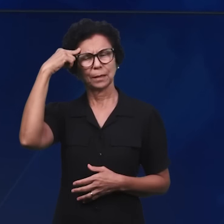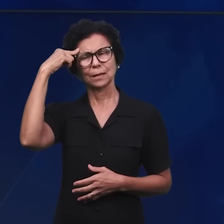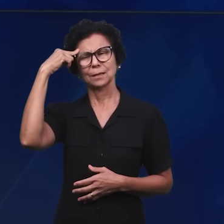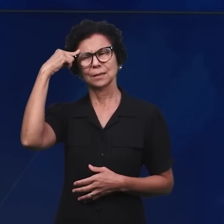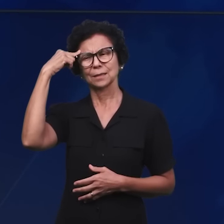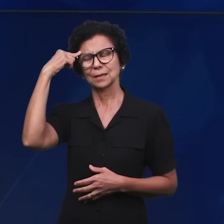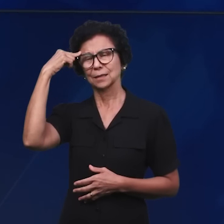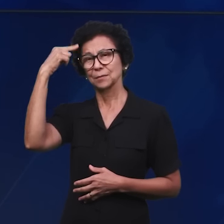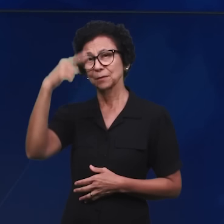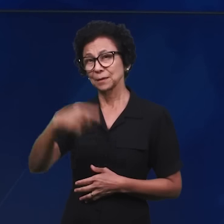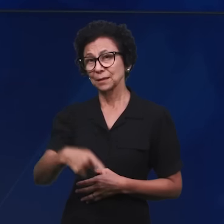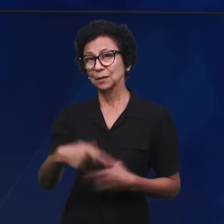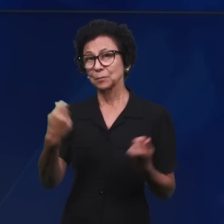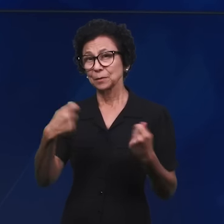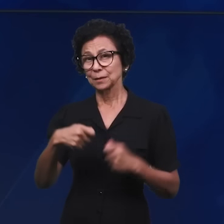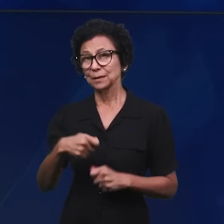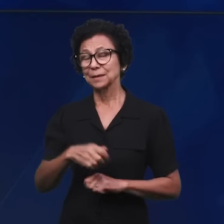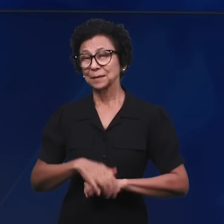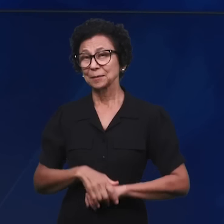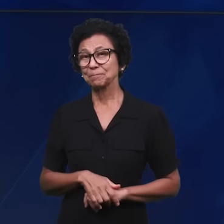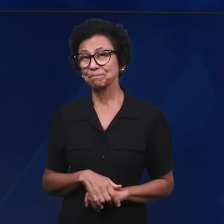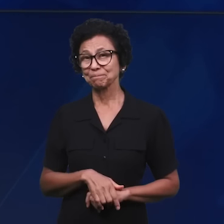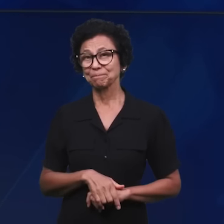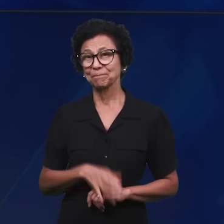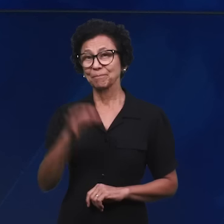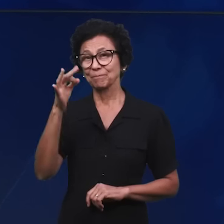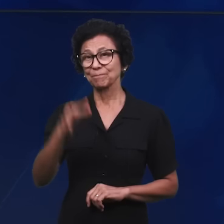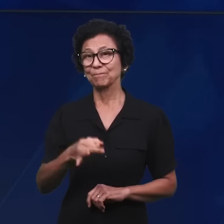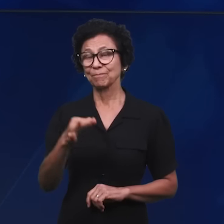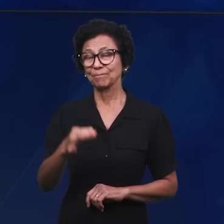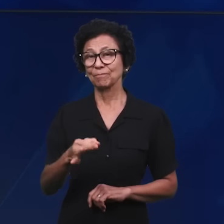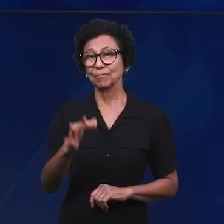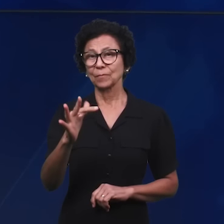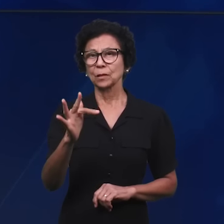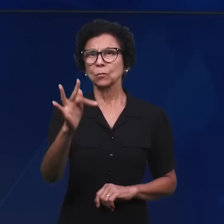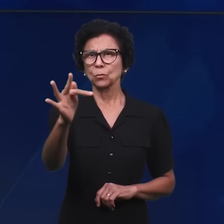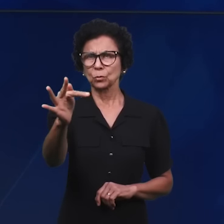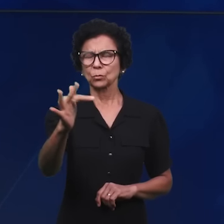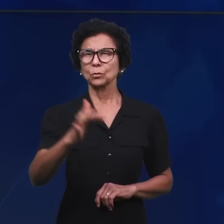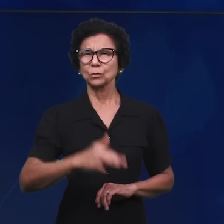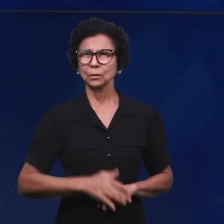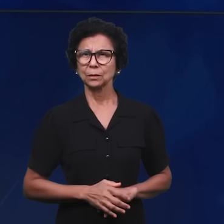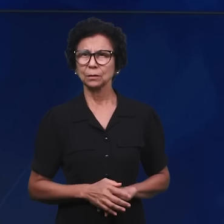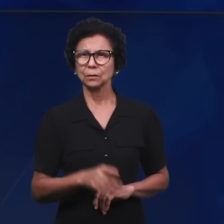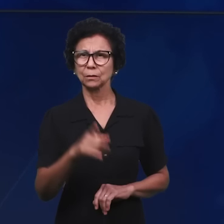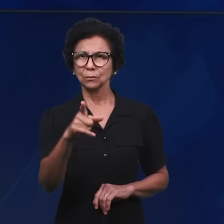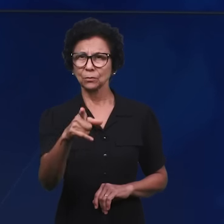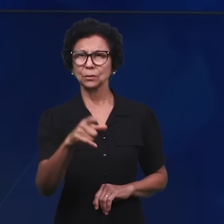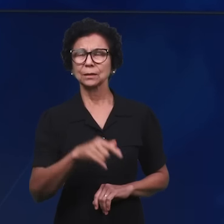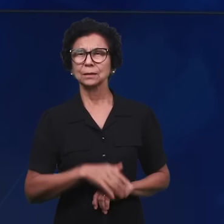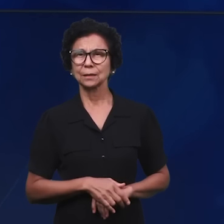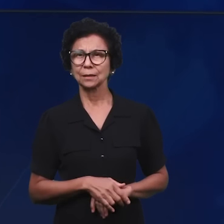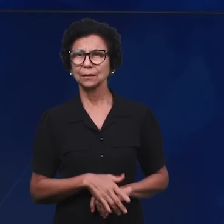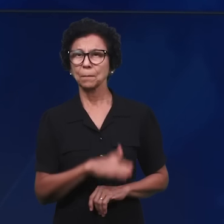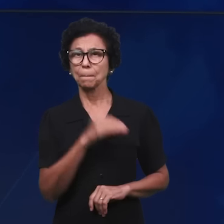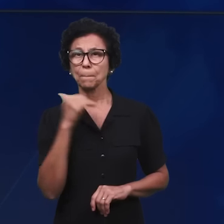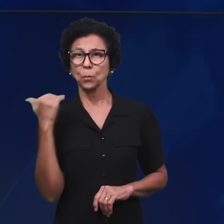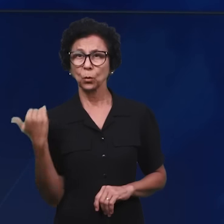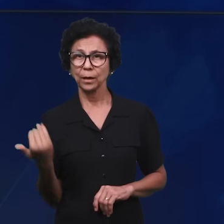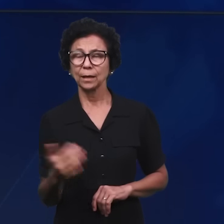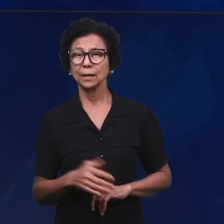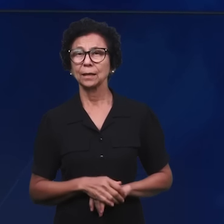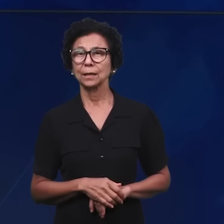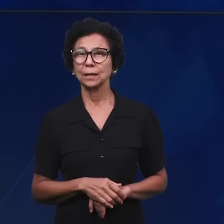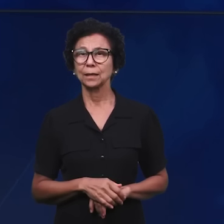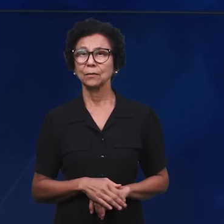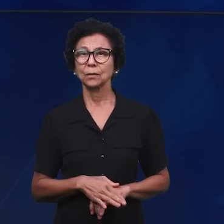uma coisa é certa: no seu futuro você tem uma sepultura. Um lugar onde depois